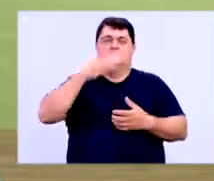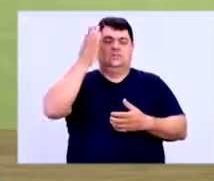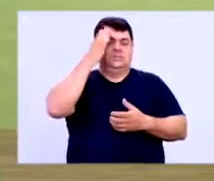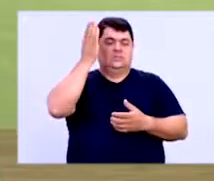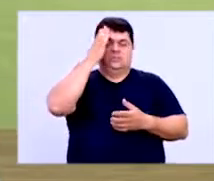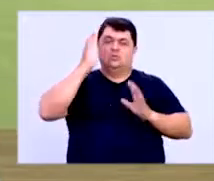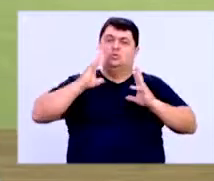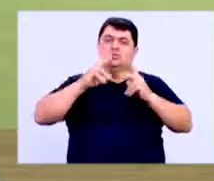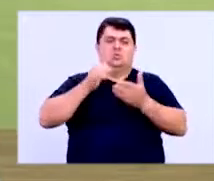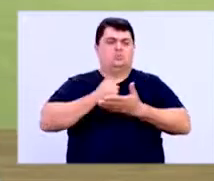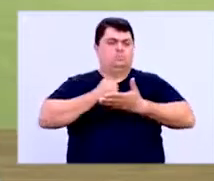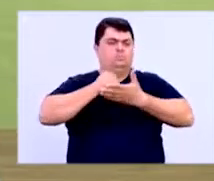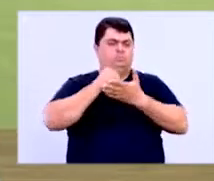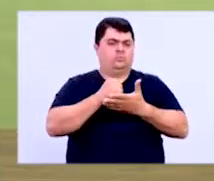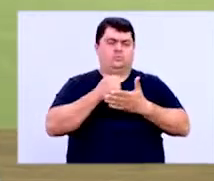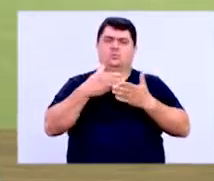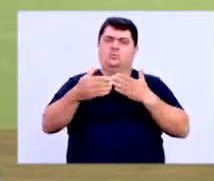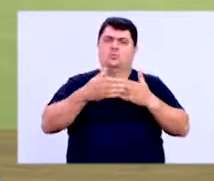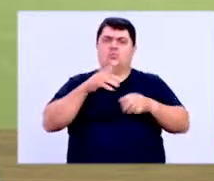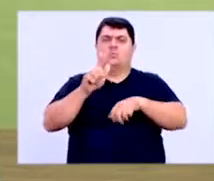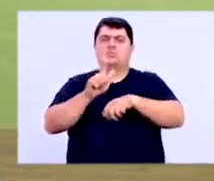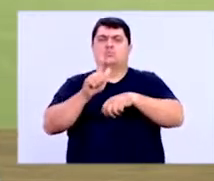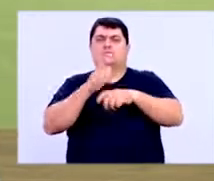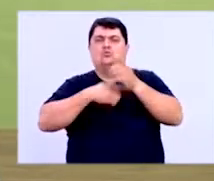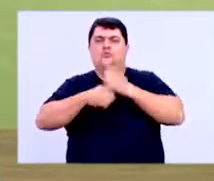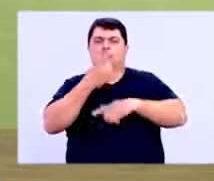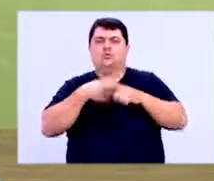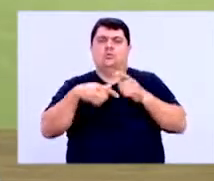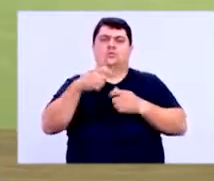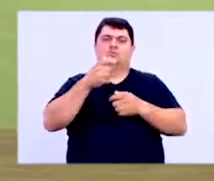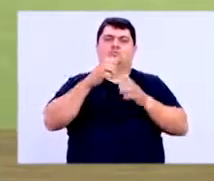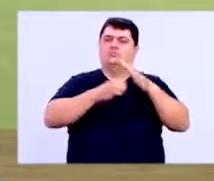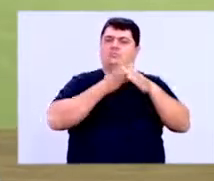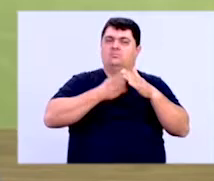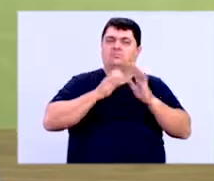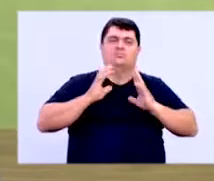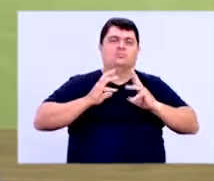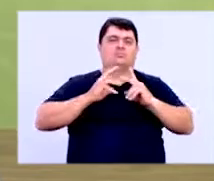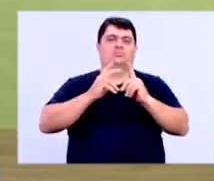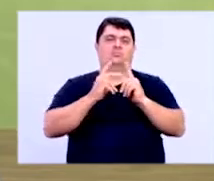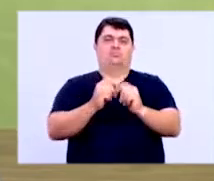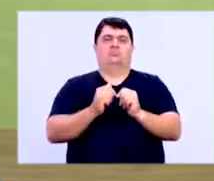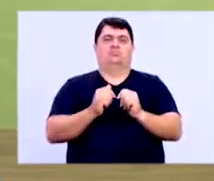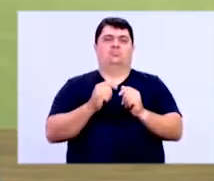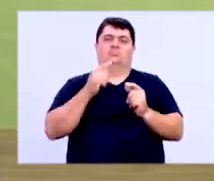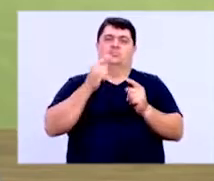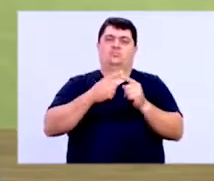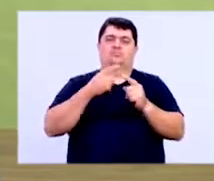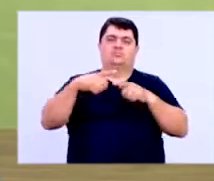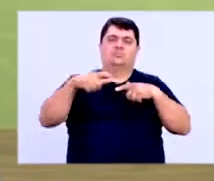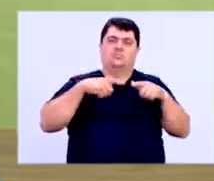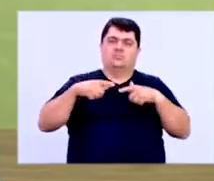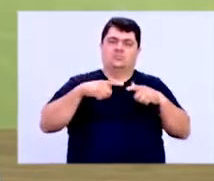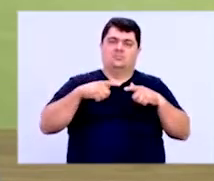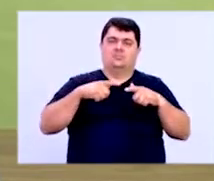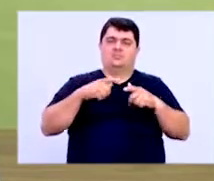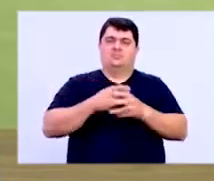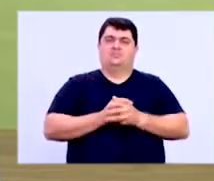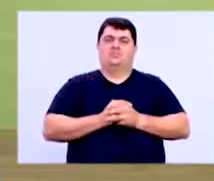para assessorar a gestão, a administração, a empresa em que você estiver trabalhando,